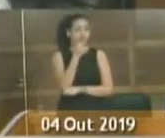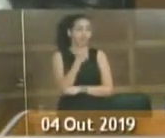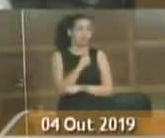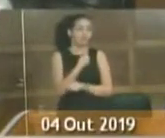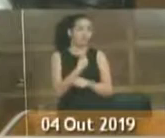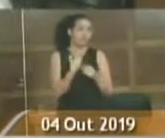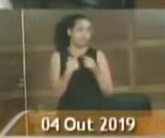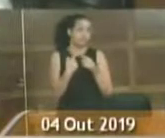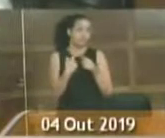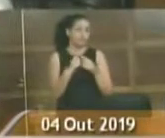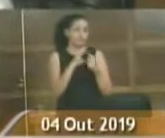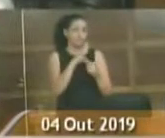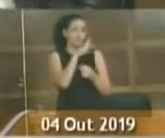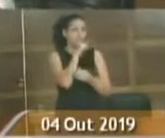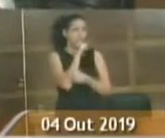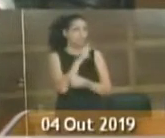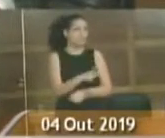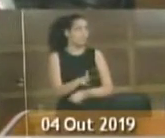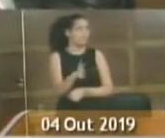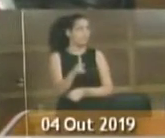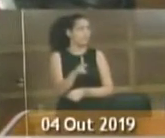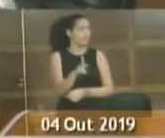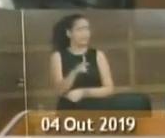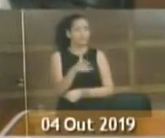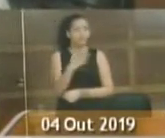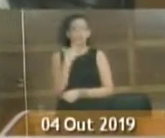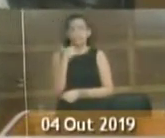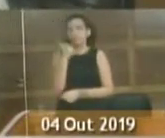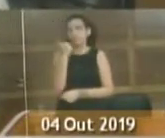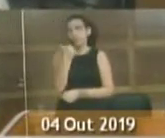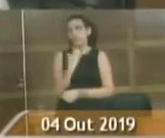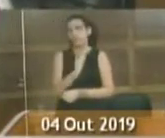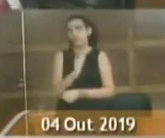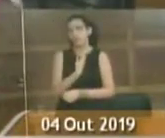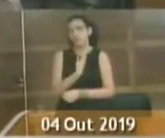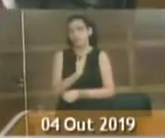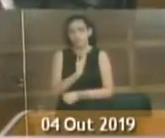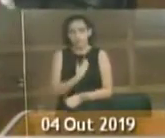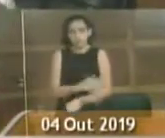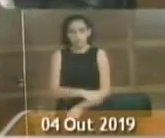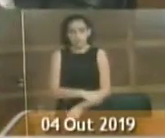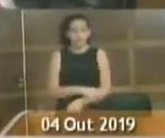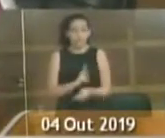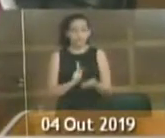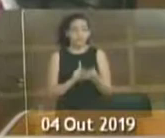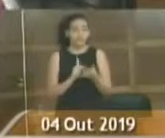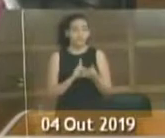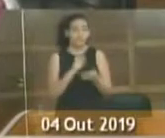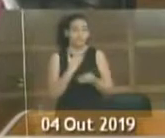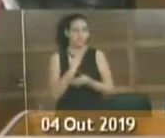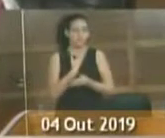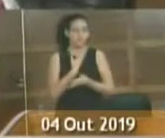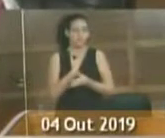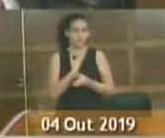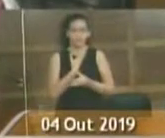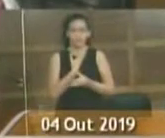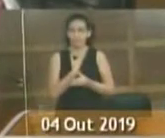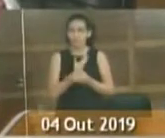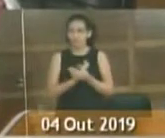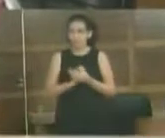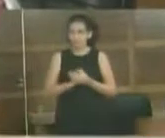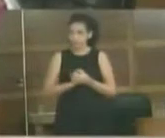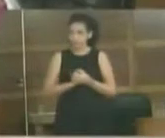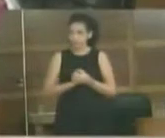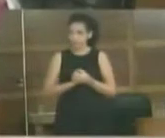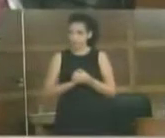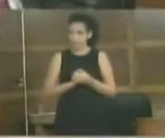os animais são e sempre serão os nossos melhores e verdadeiros amigos.